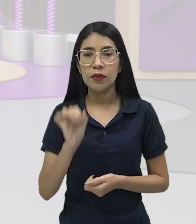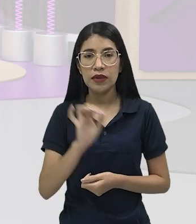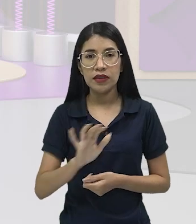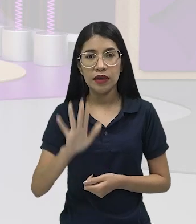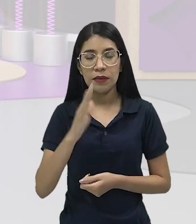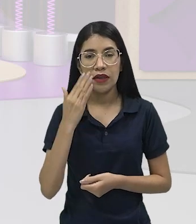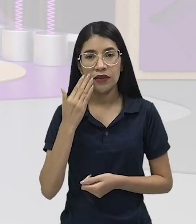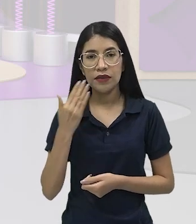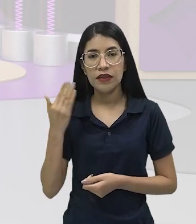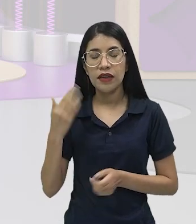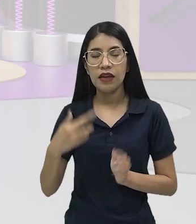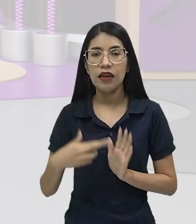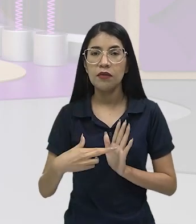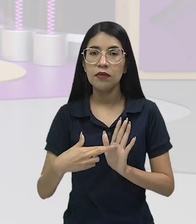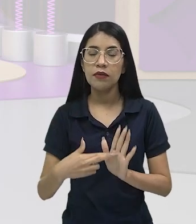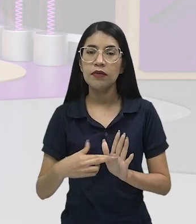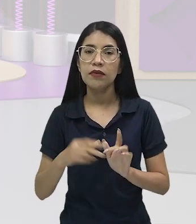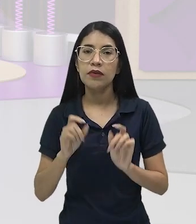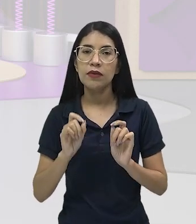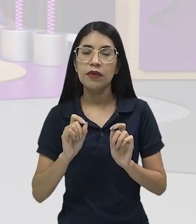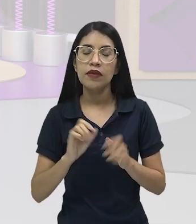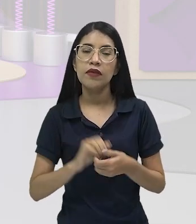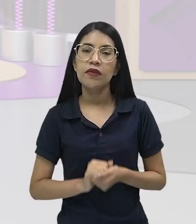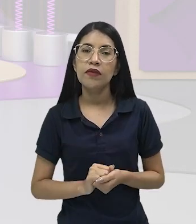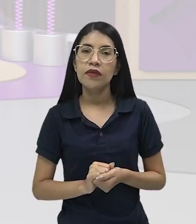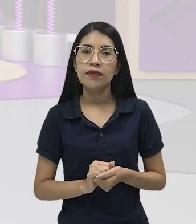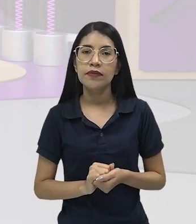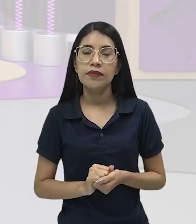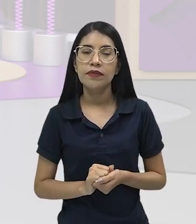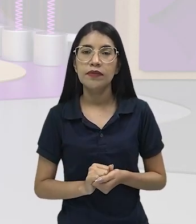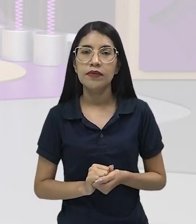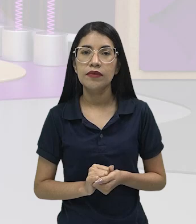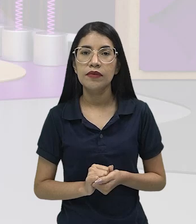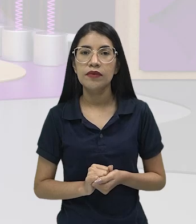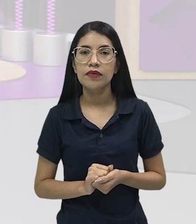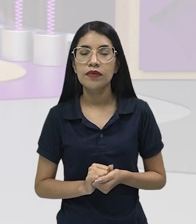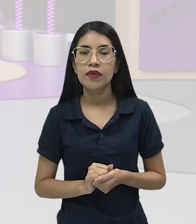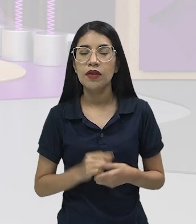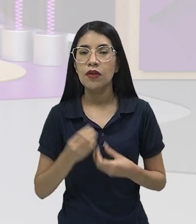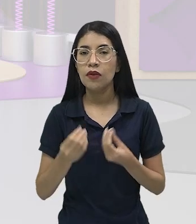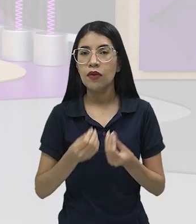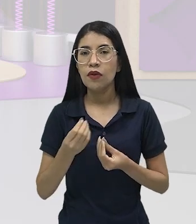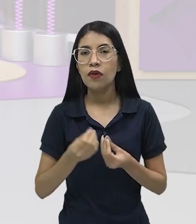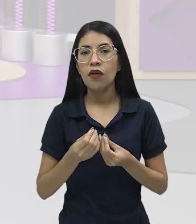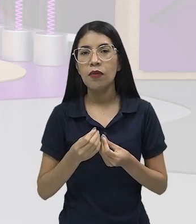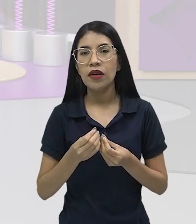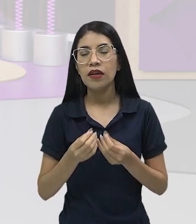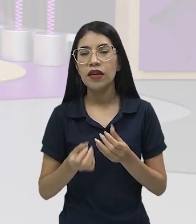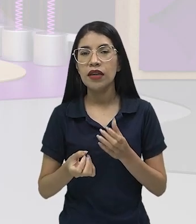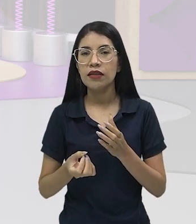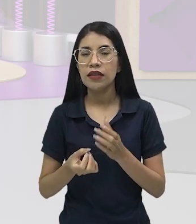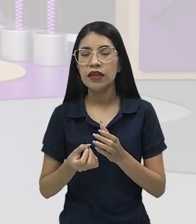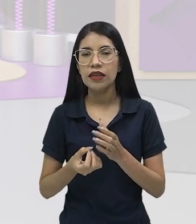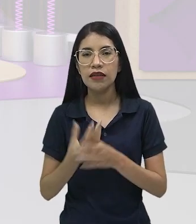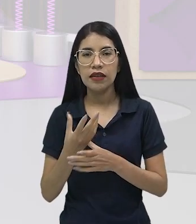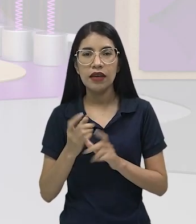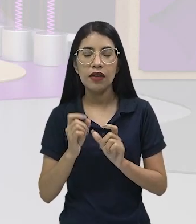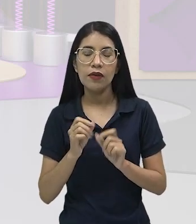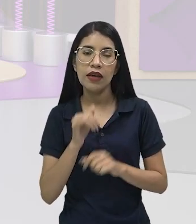está ao meu lado, ele vai retratar exatamente isso. Como retirar dessa situação,